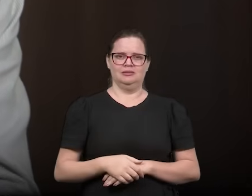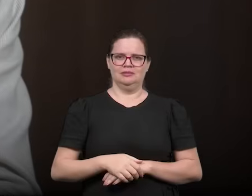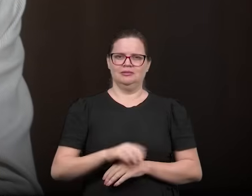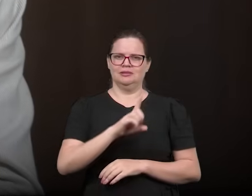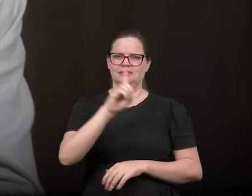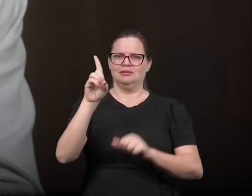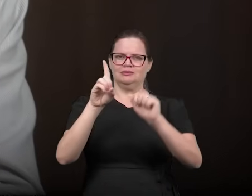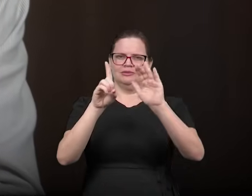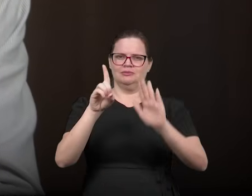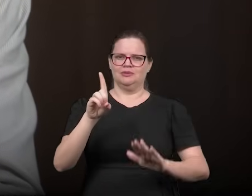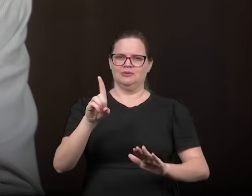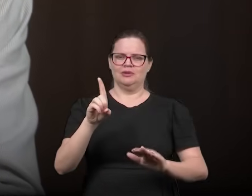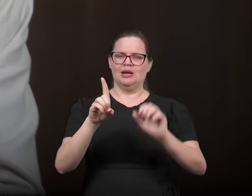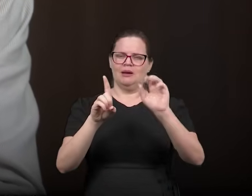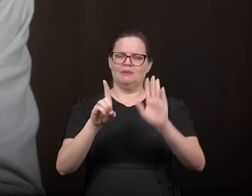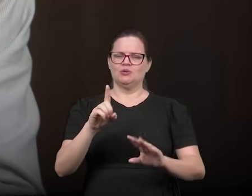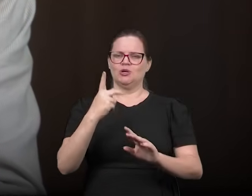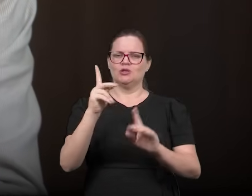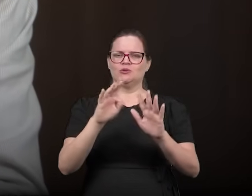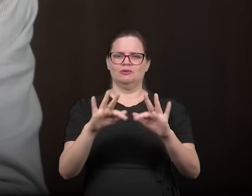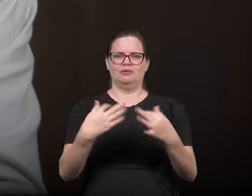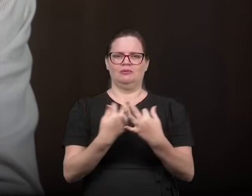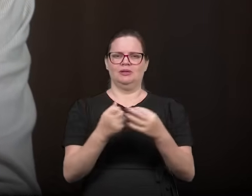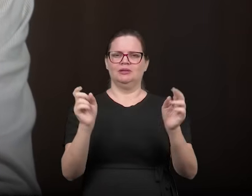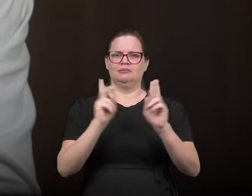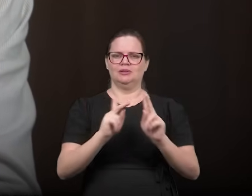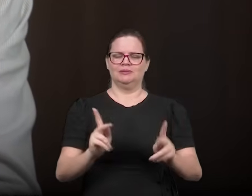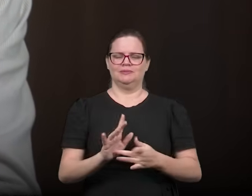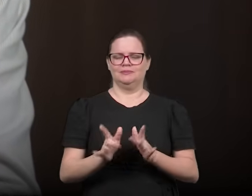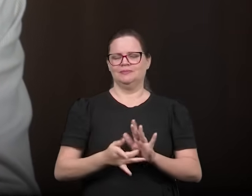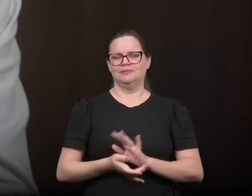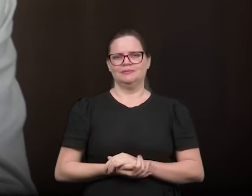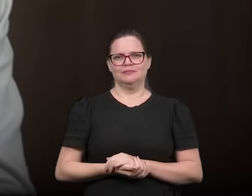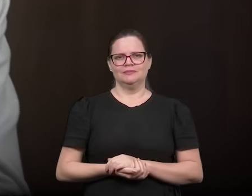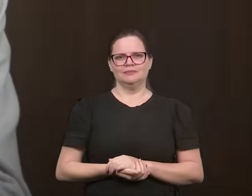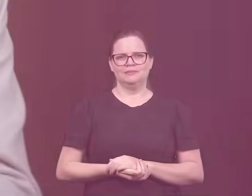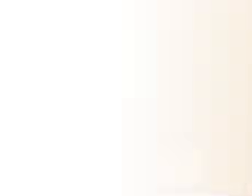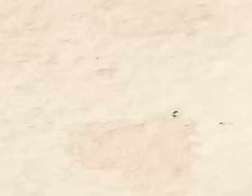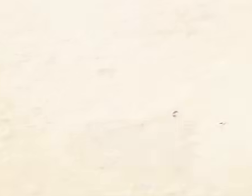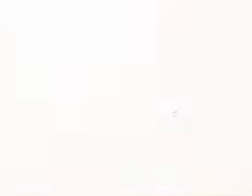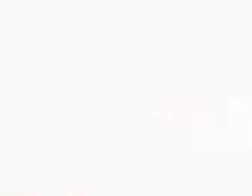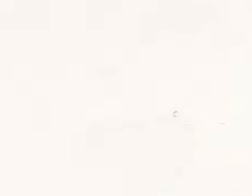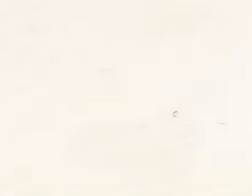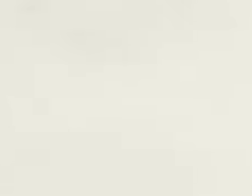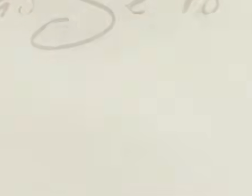Que Deus te abençoe. Que Deus abençoe a sua família. A paz do Senhor.